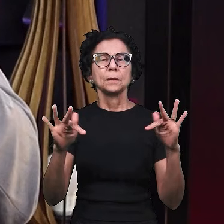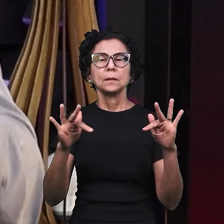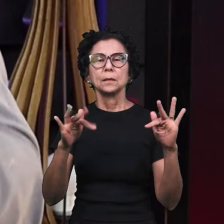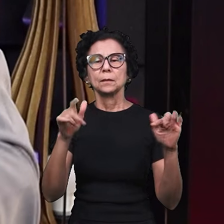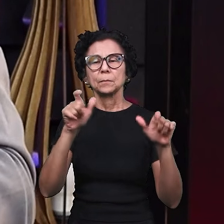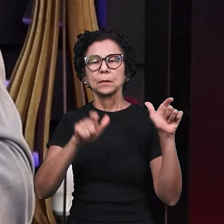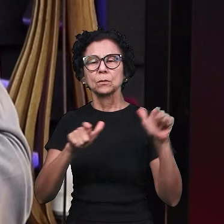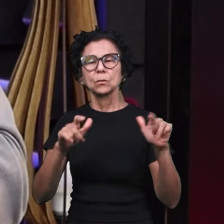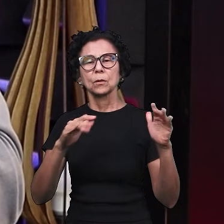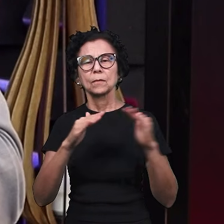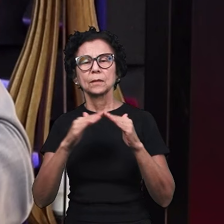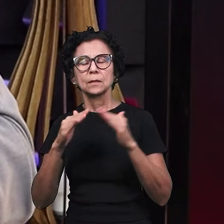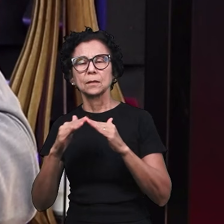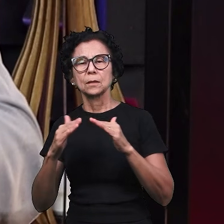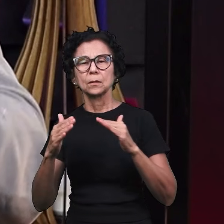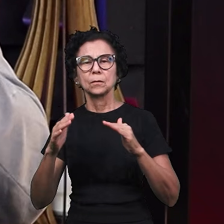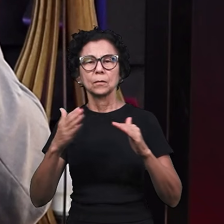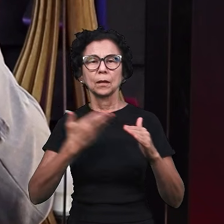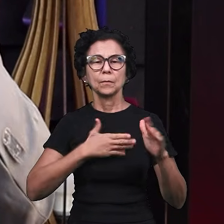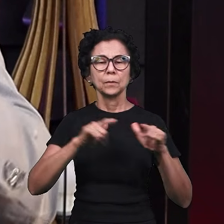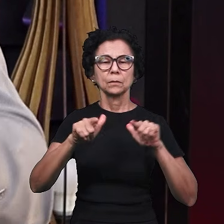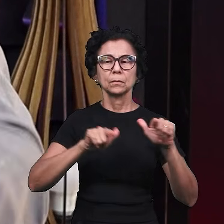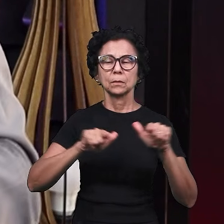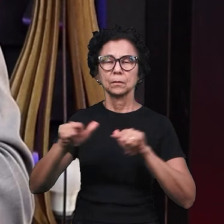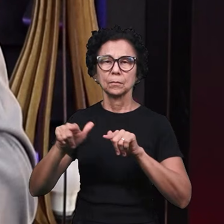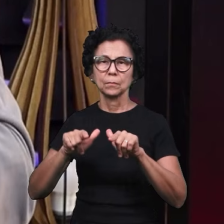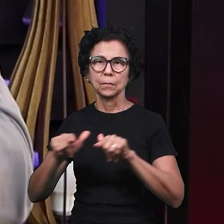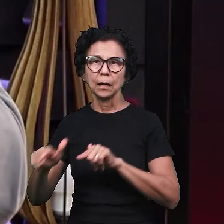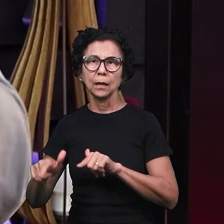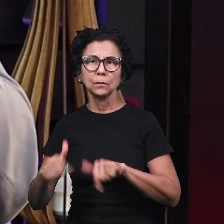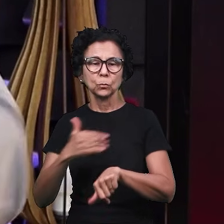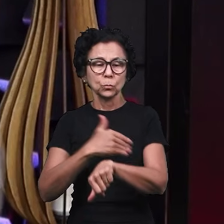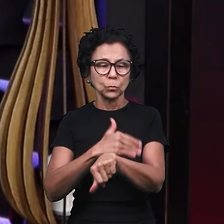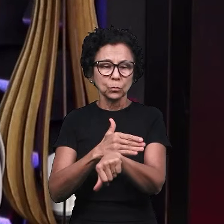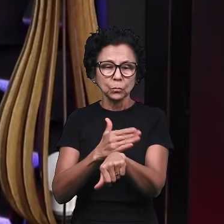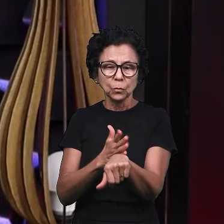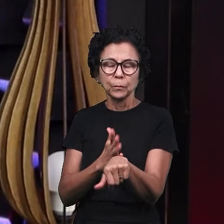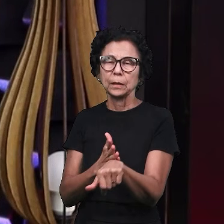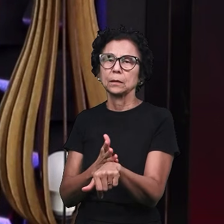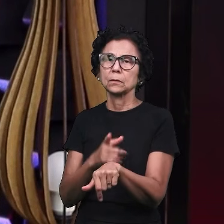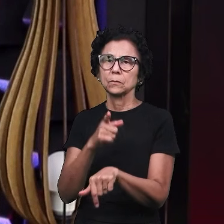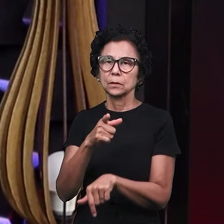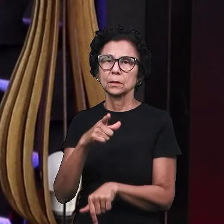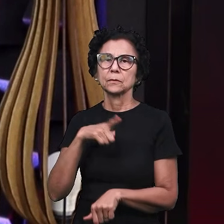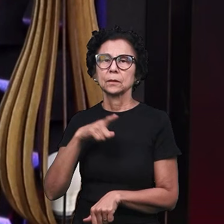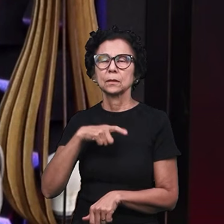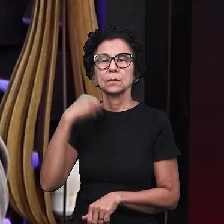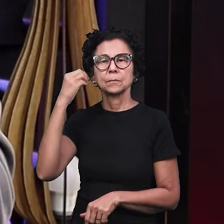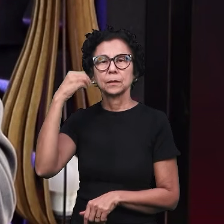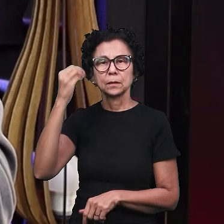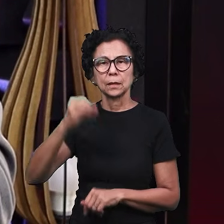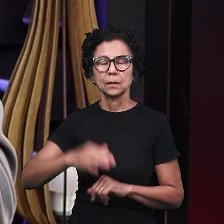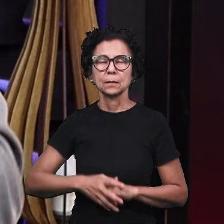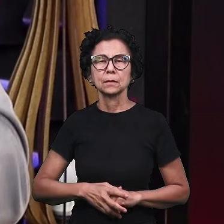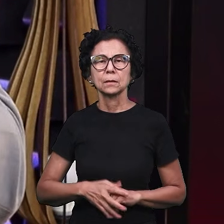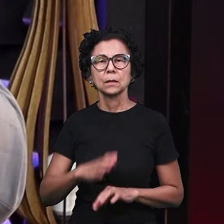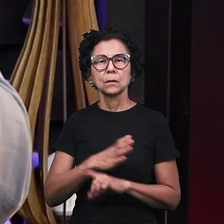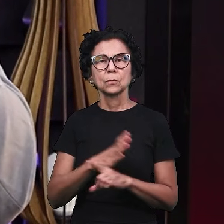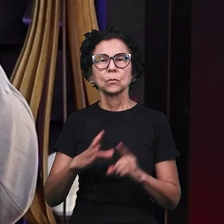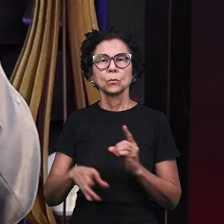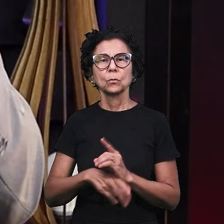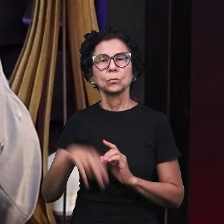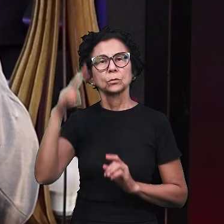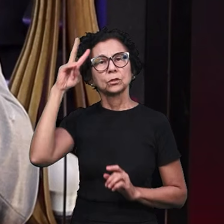pelos familiares, pelos vizinhos, pelos colegas de trabalho. Em cada momento da nossa vida ali, o Senhor tem uma experiência.